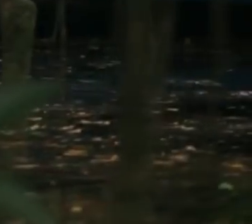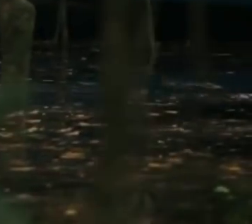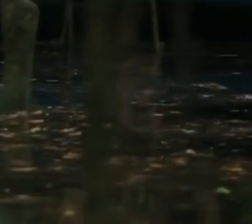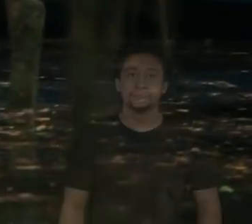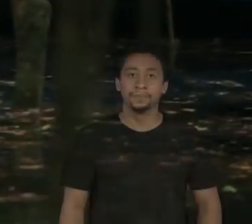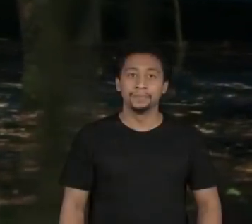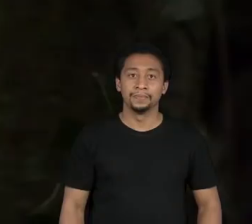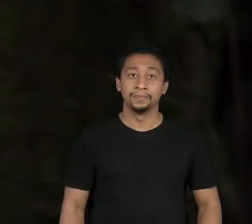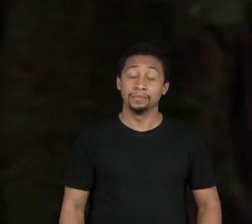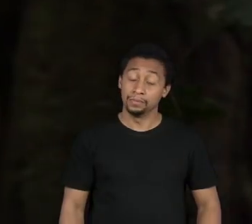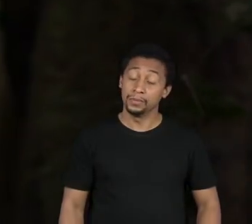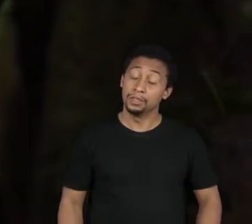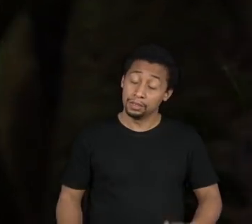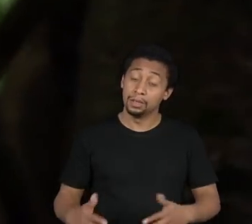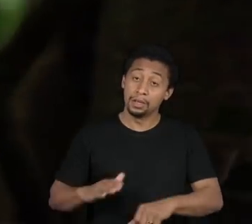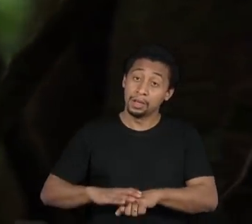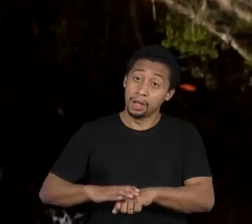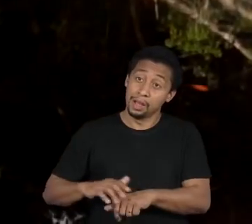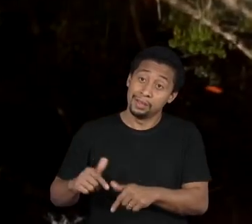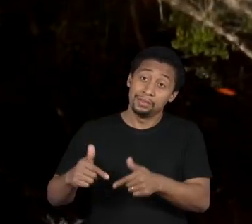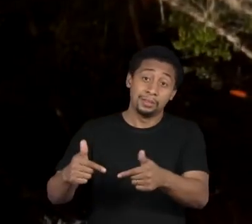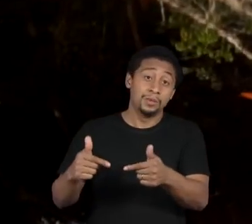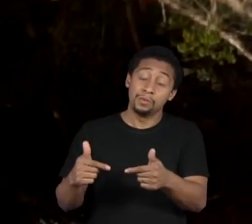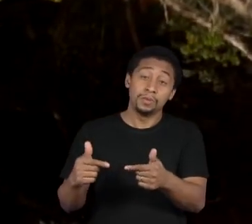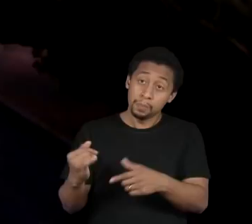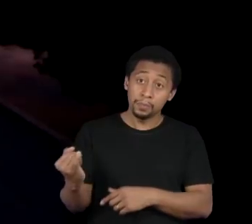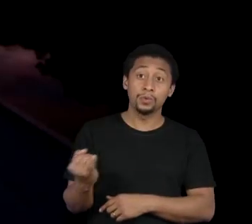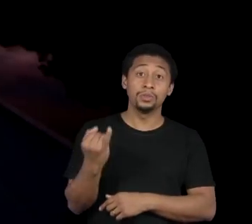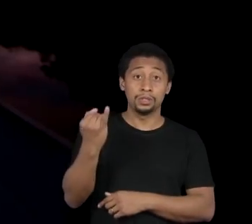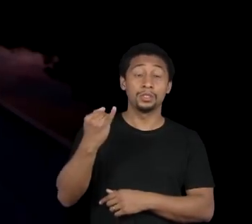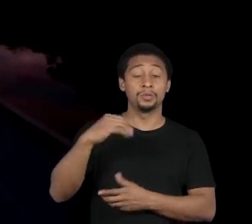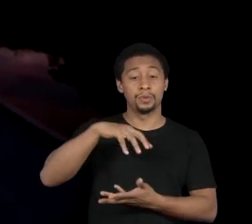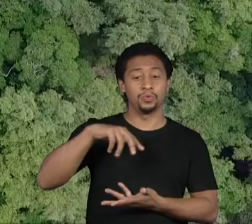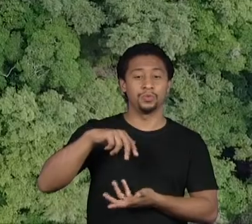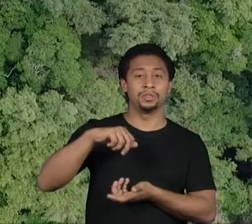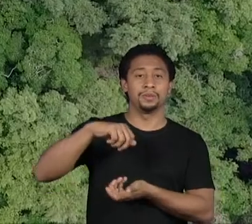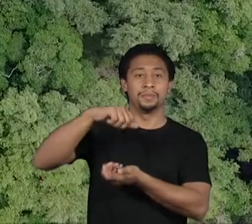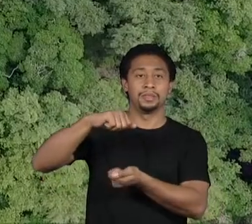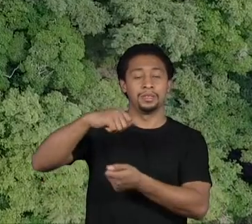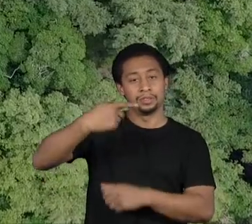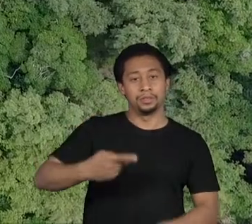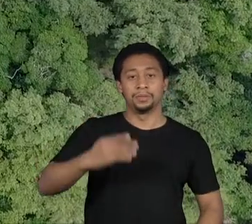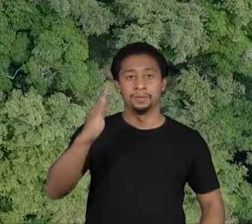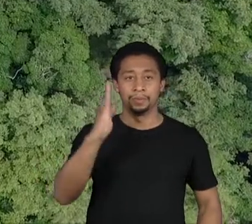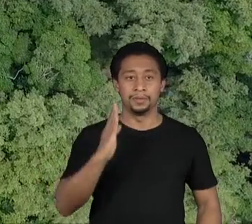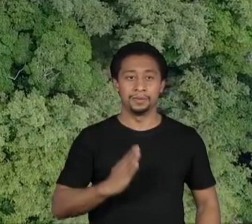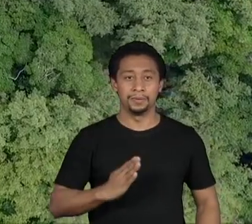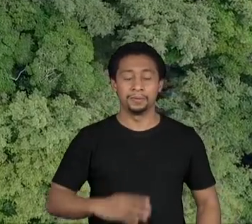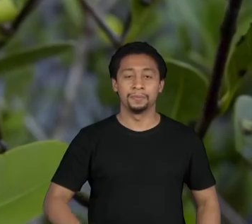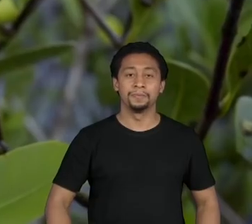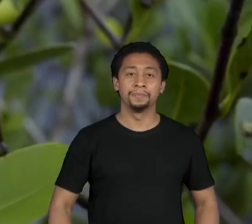Essas são minimamente as questões que vão levar para a nossa sustentabilidade em toda a região de Manguezal.